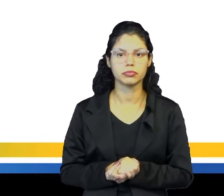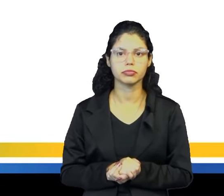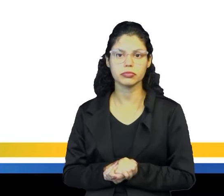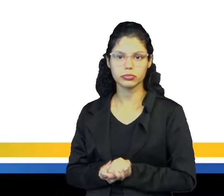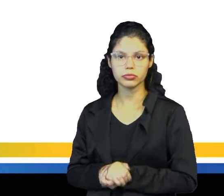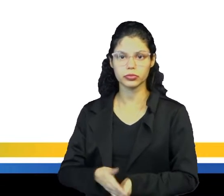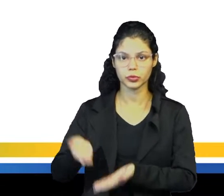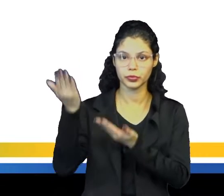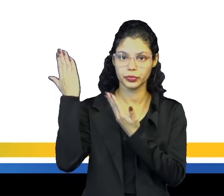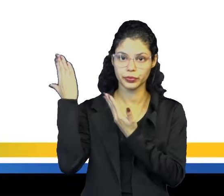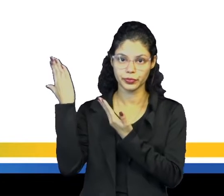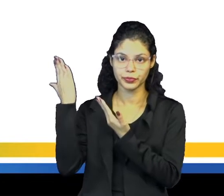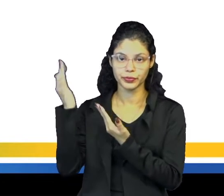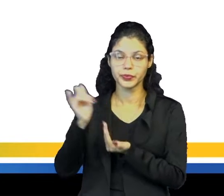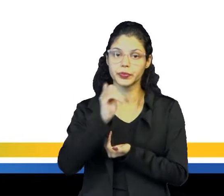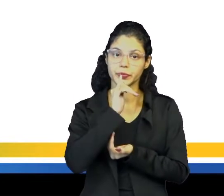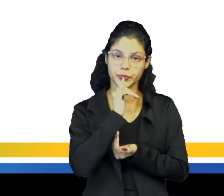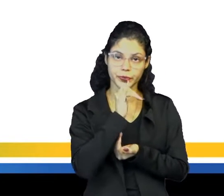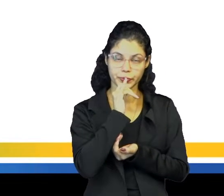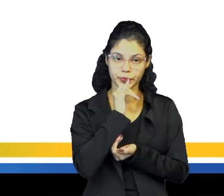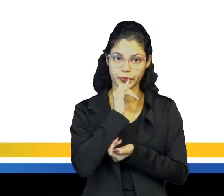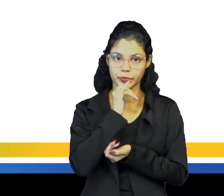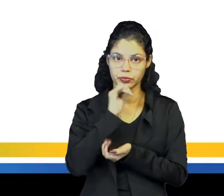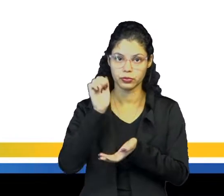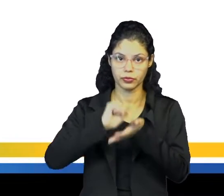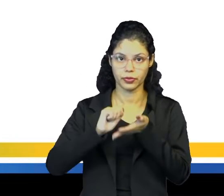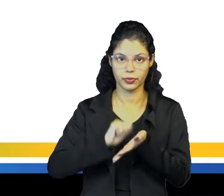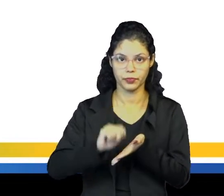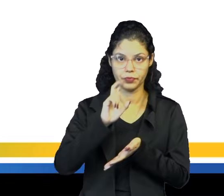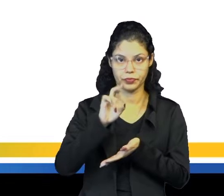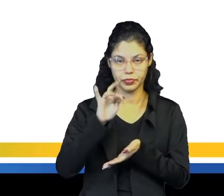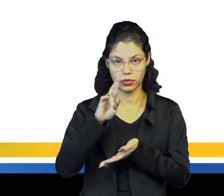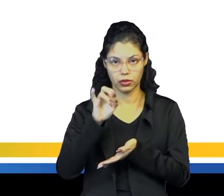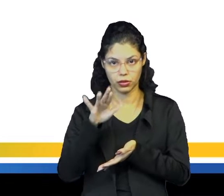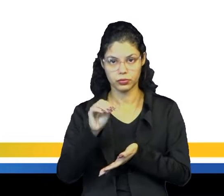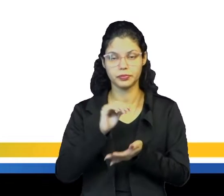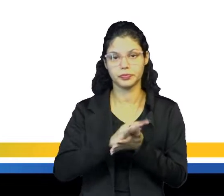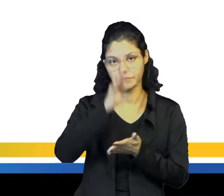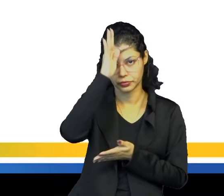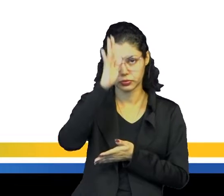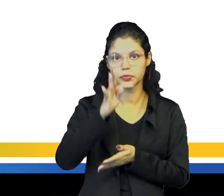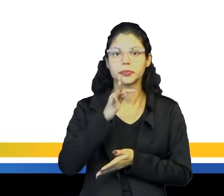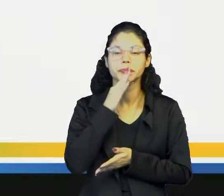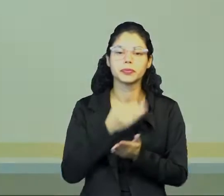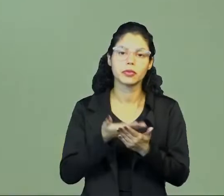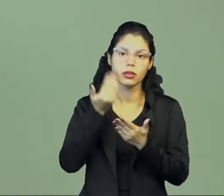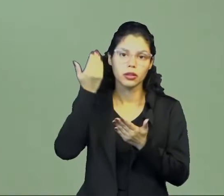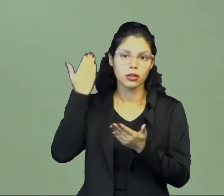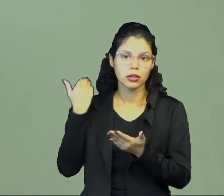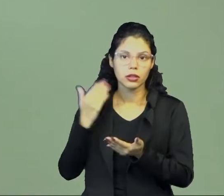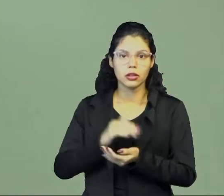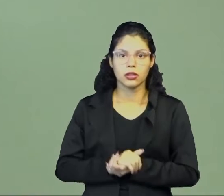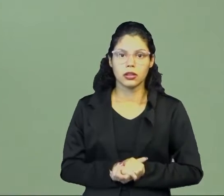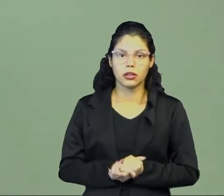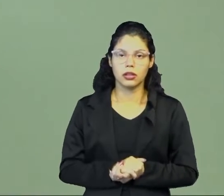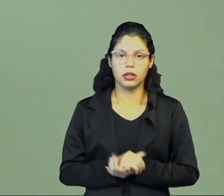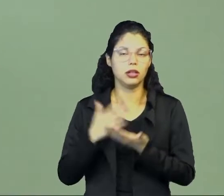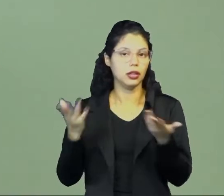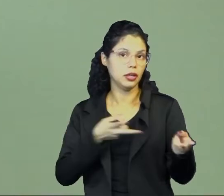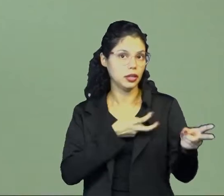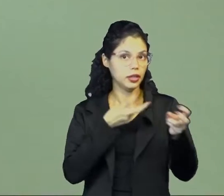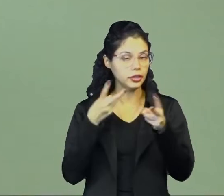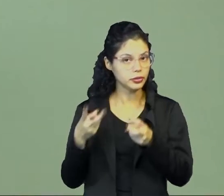A gente tem aí alguns exemplos da escrita cuneiforme mais tradicional, mais antiga. Então,